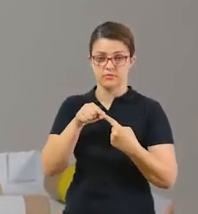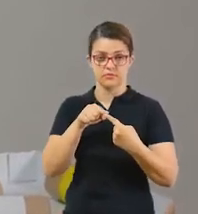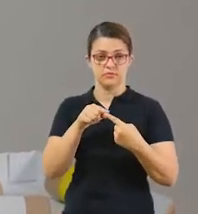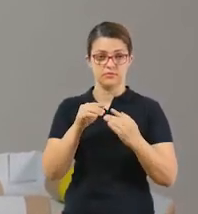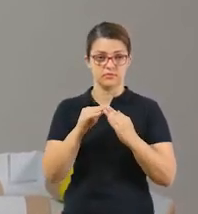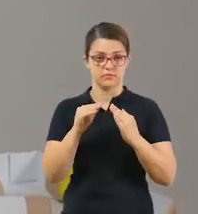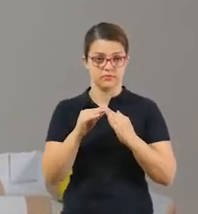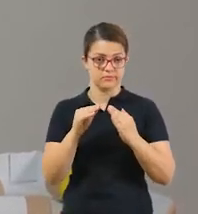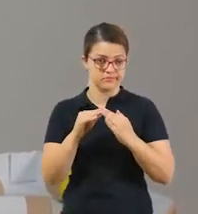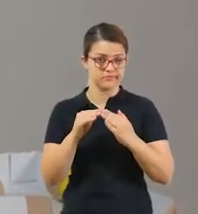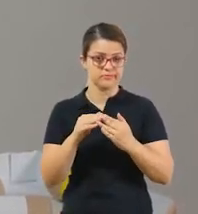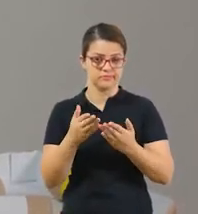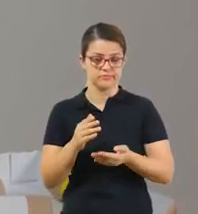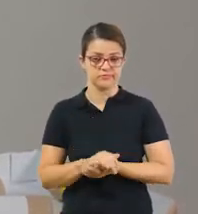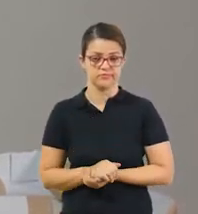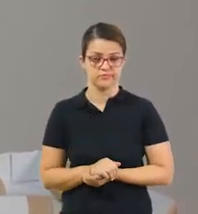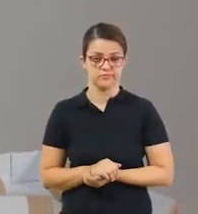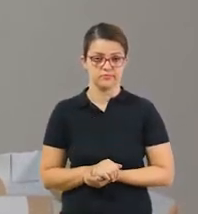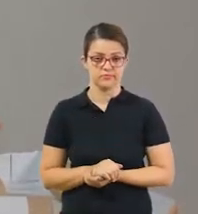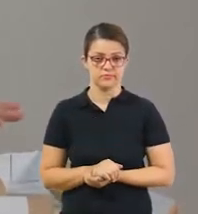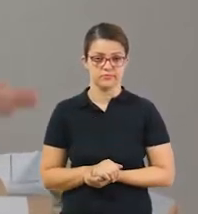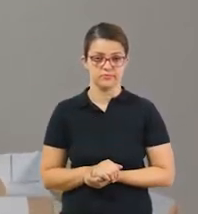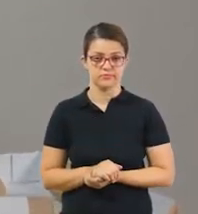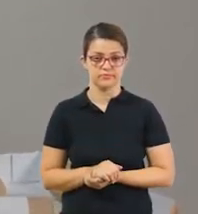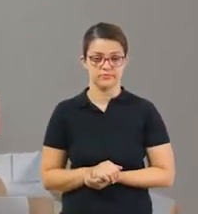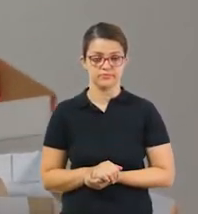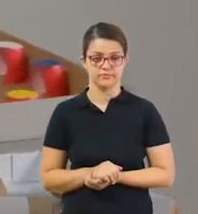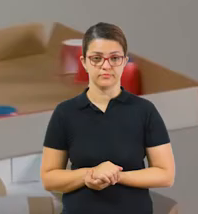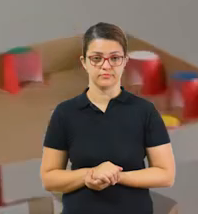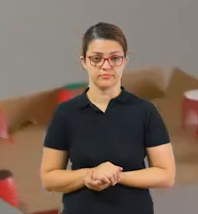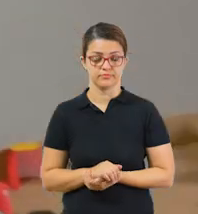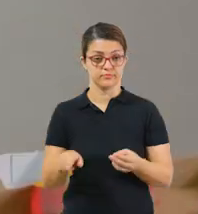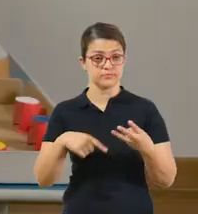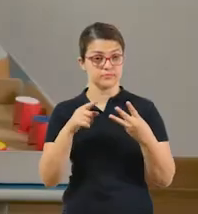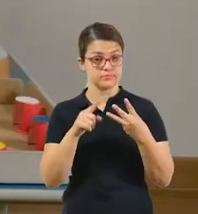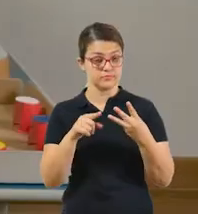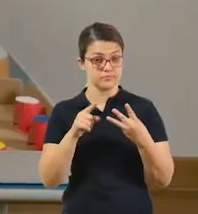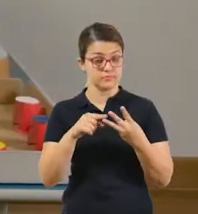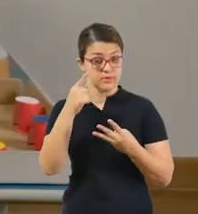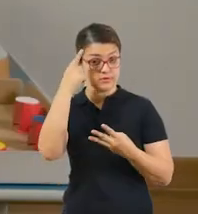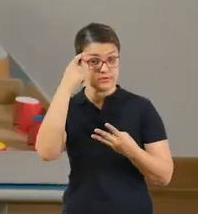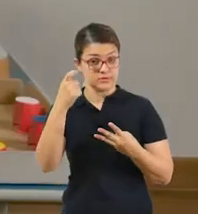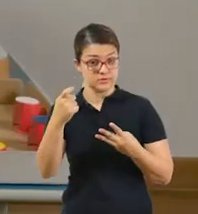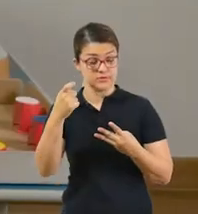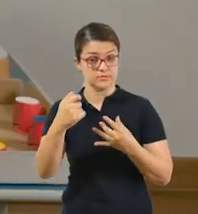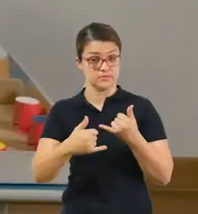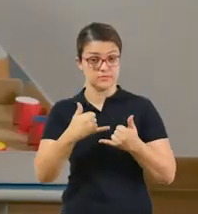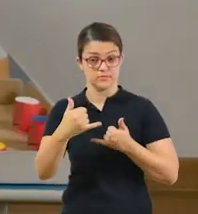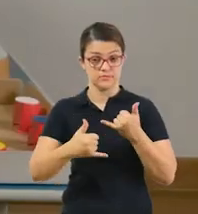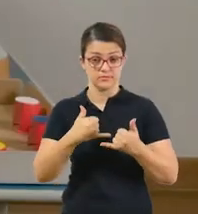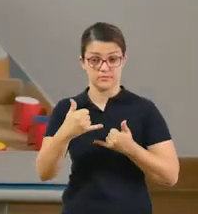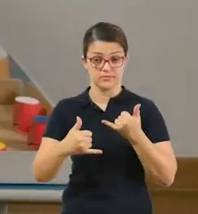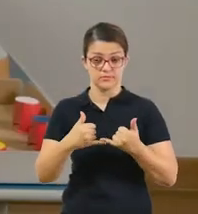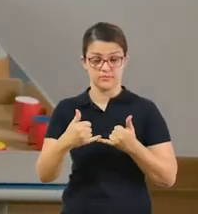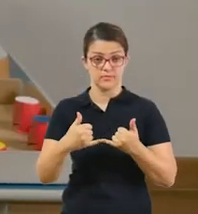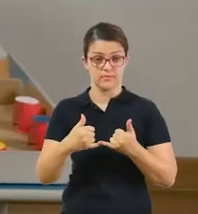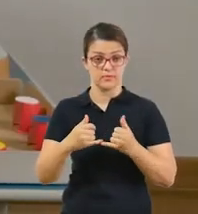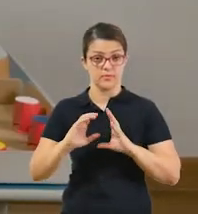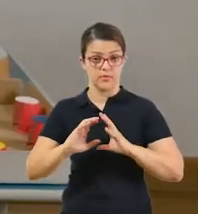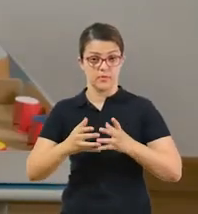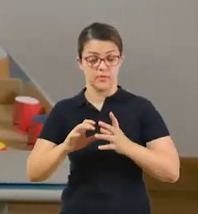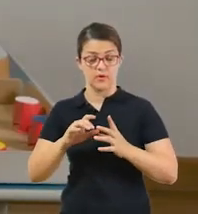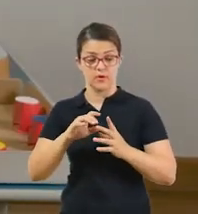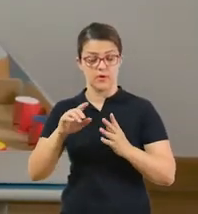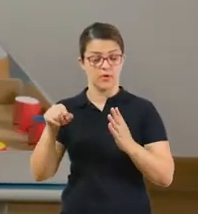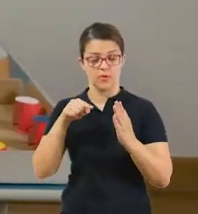para encaixar as bolinhas dentro da casinha ou do labirinto que ele for fazer. A segunda ideia é o jogo do bola